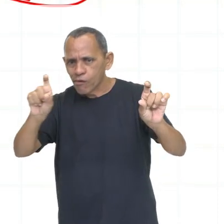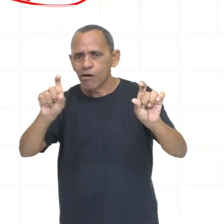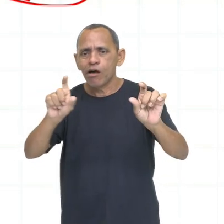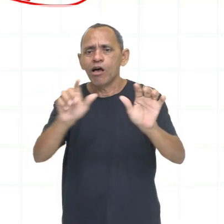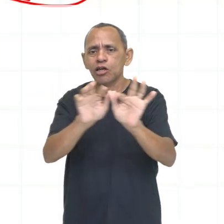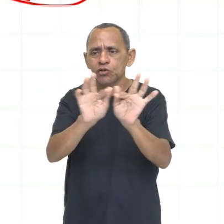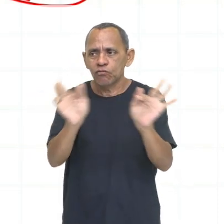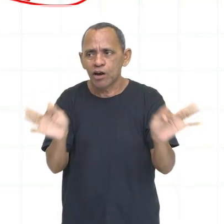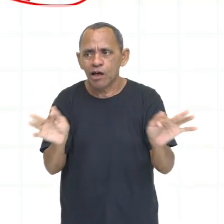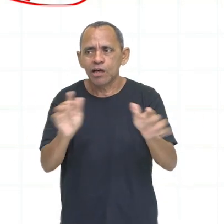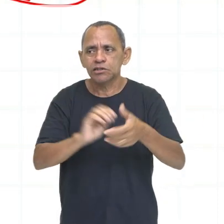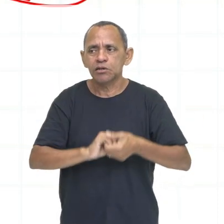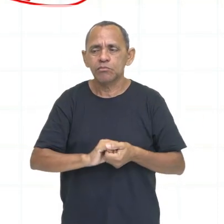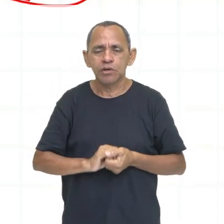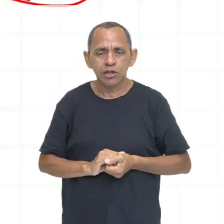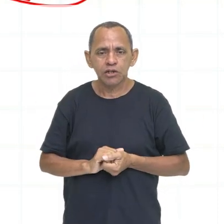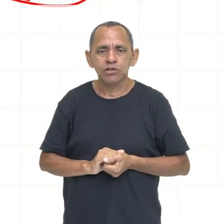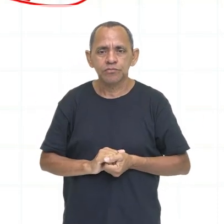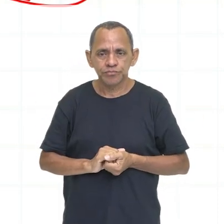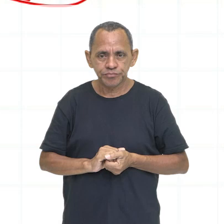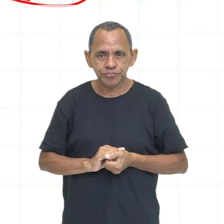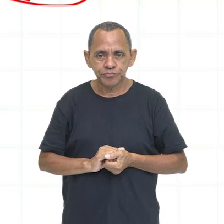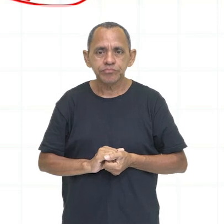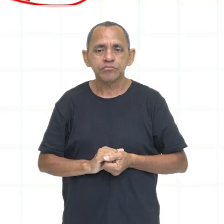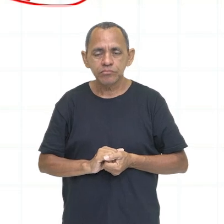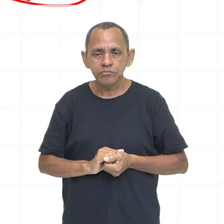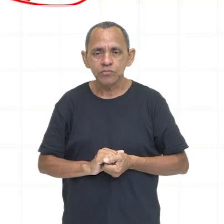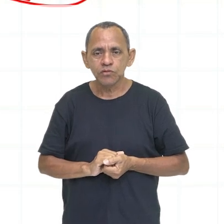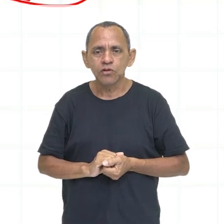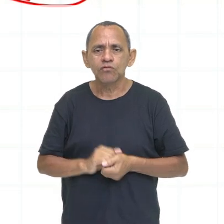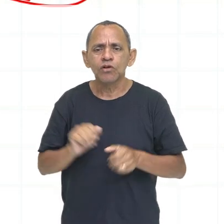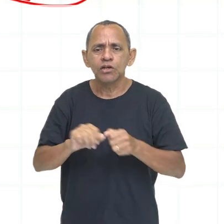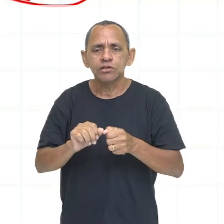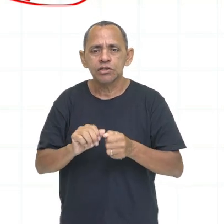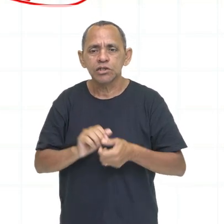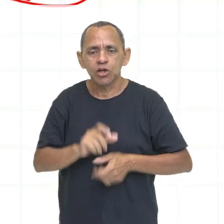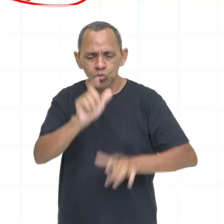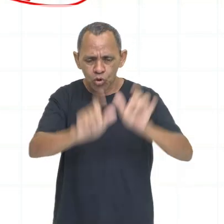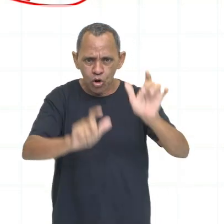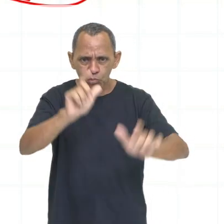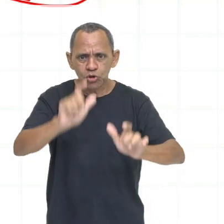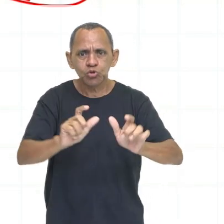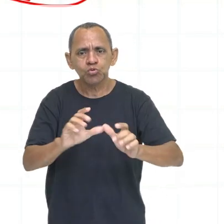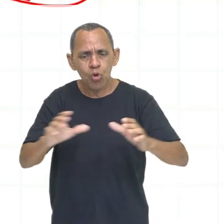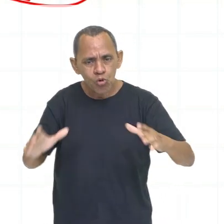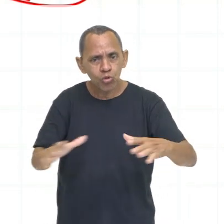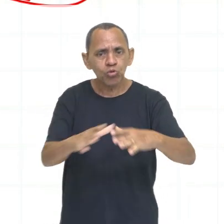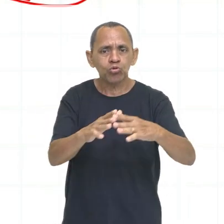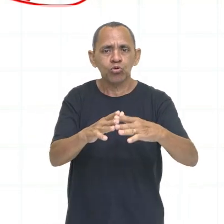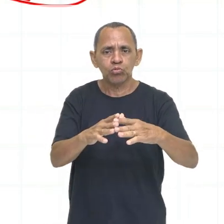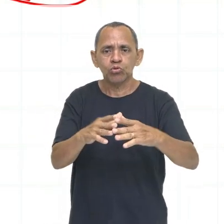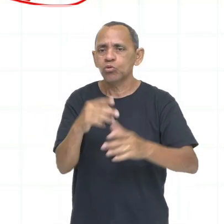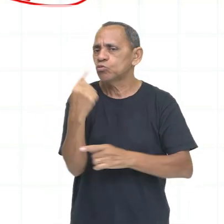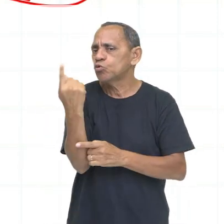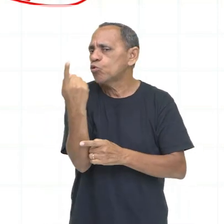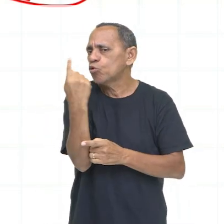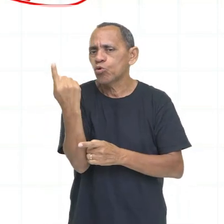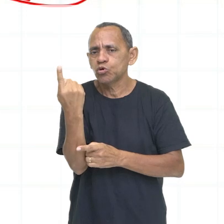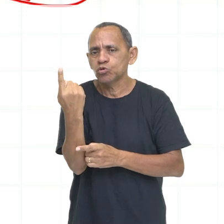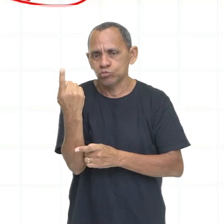an individual, que faz um indivíduo, or a group, ou um grupo, unique,